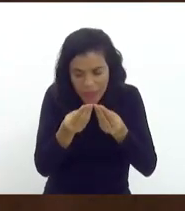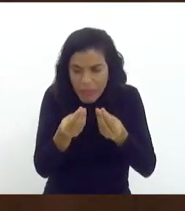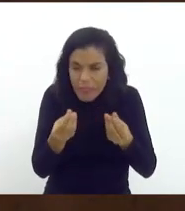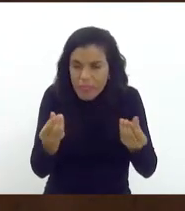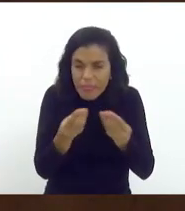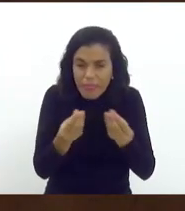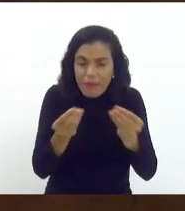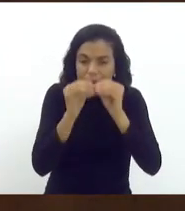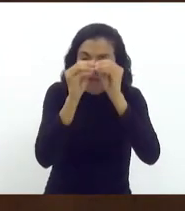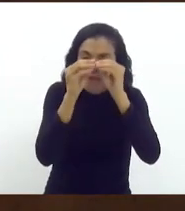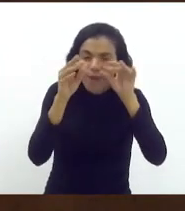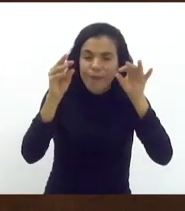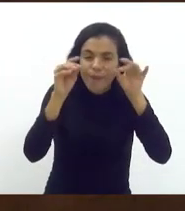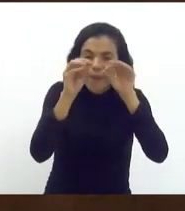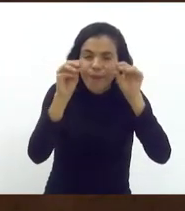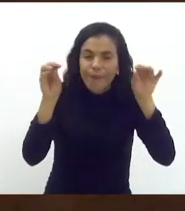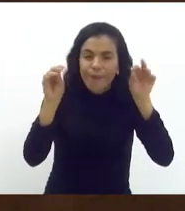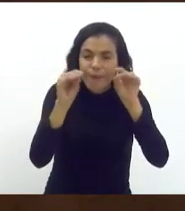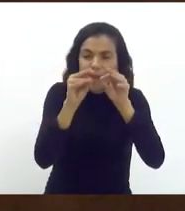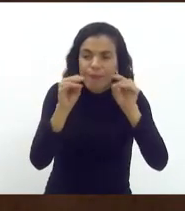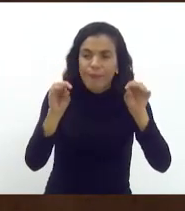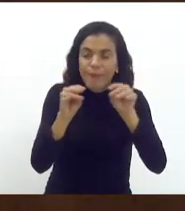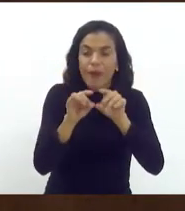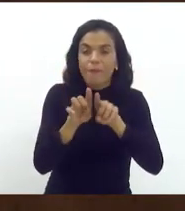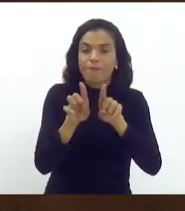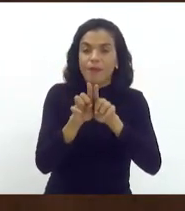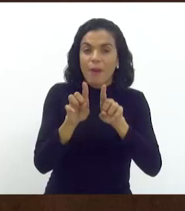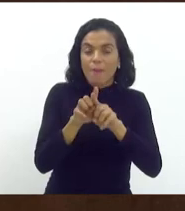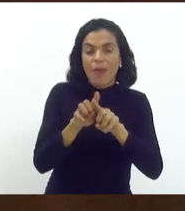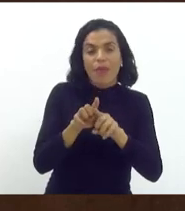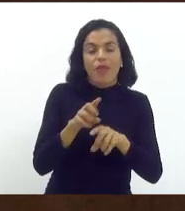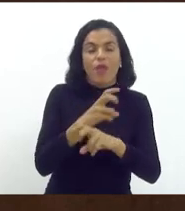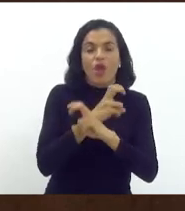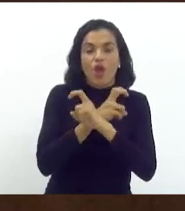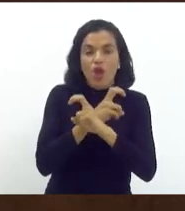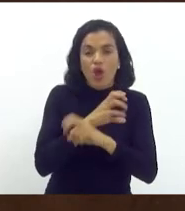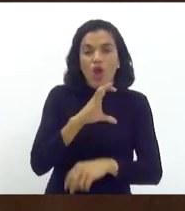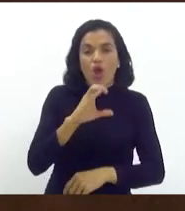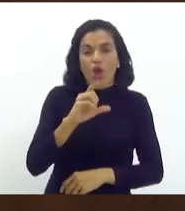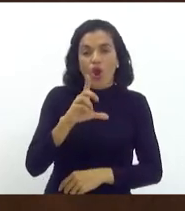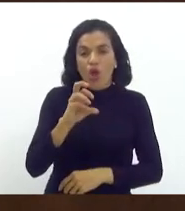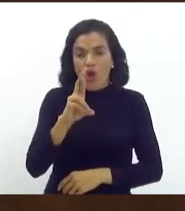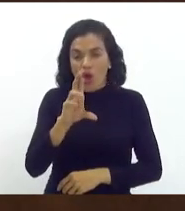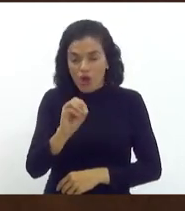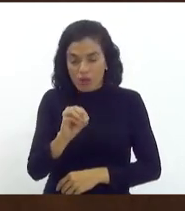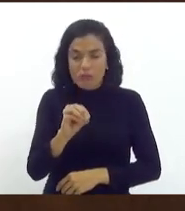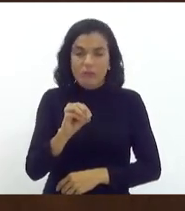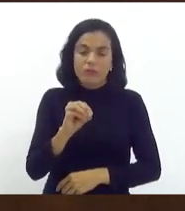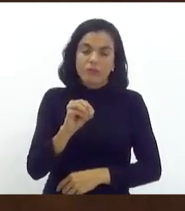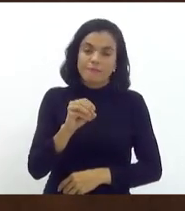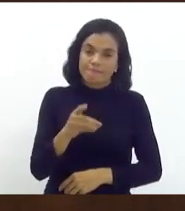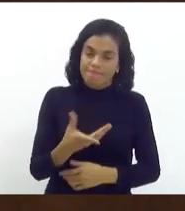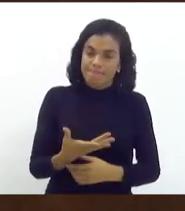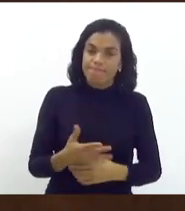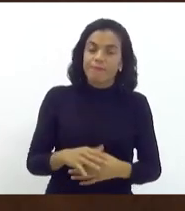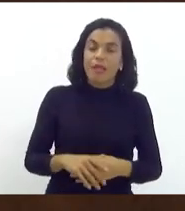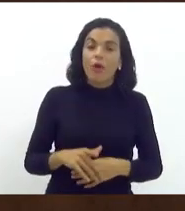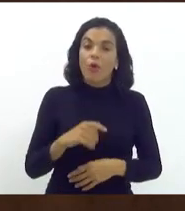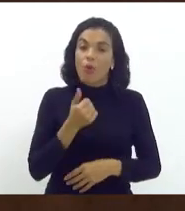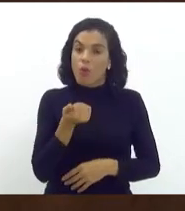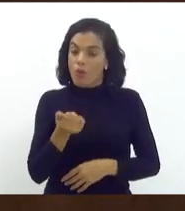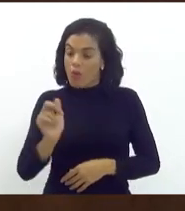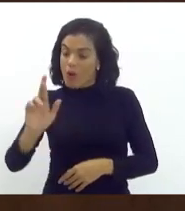E aí também cloro e metais pesados e outras substâncias da nós tanto